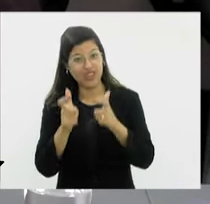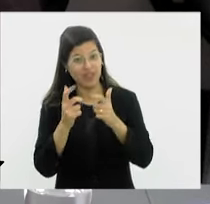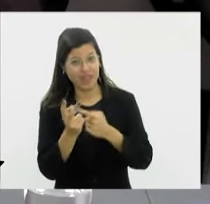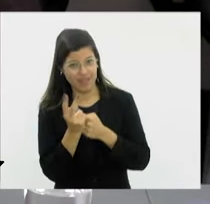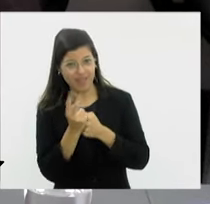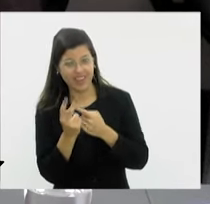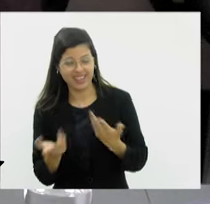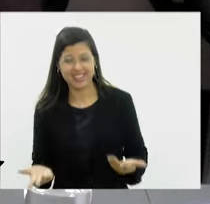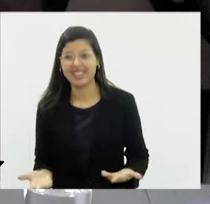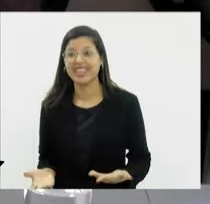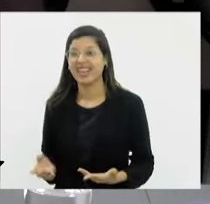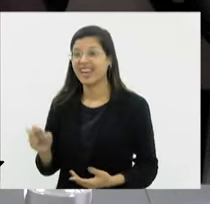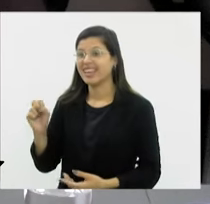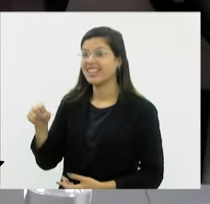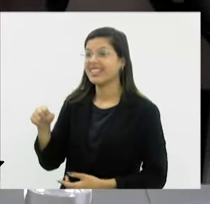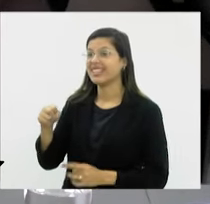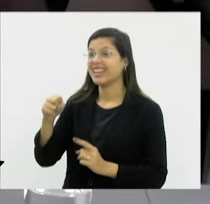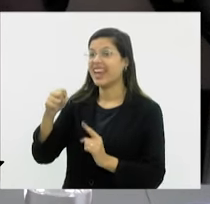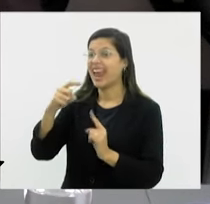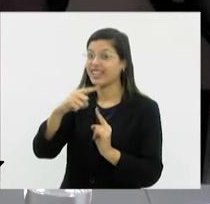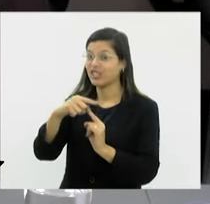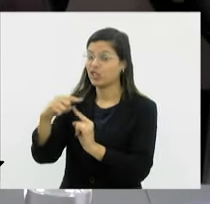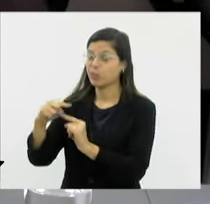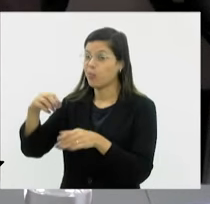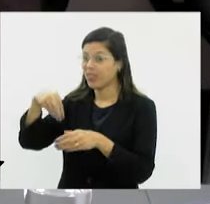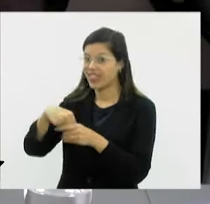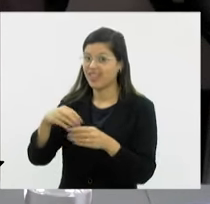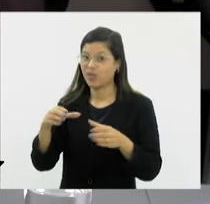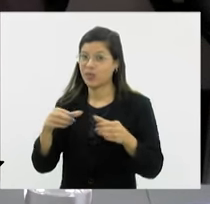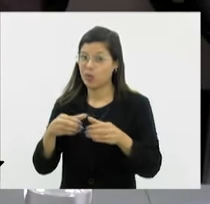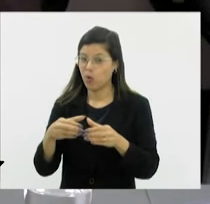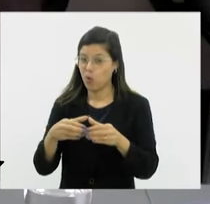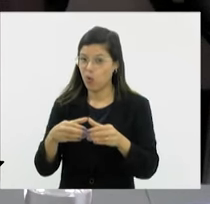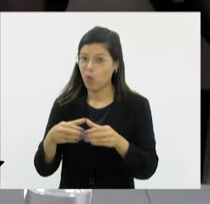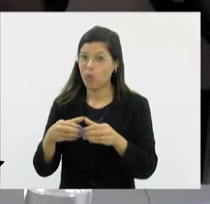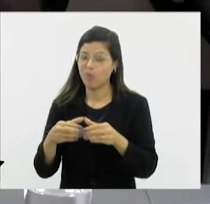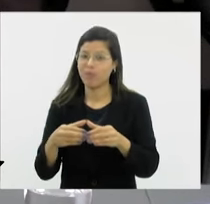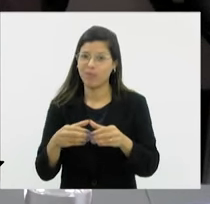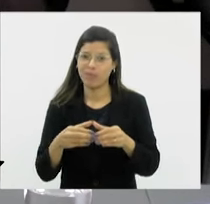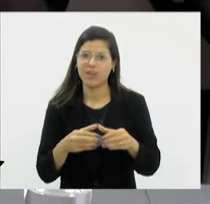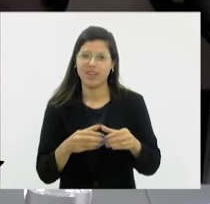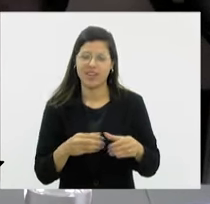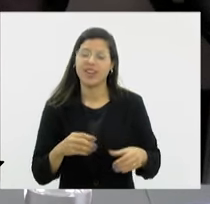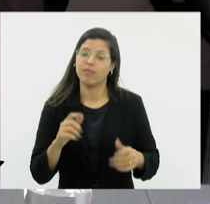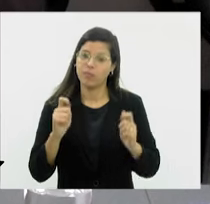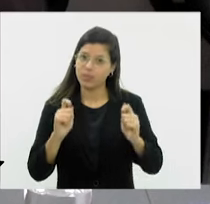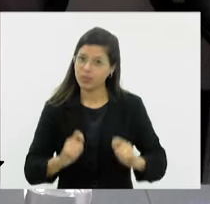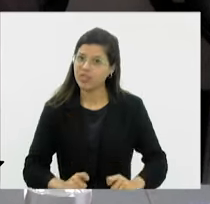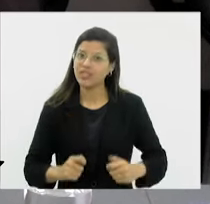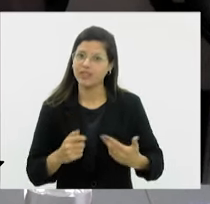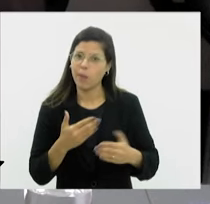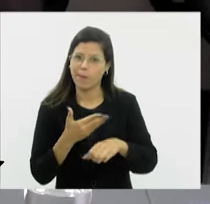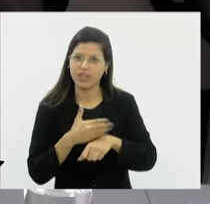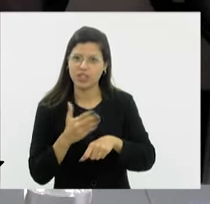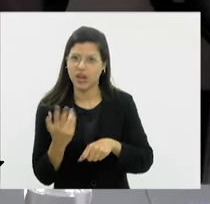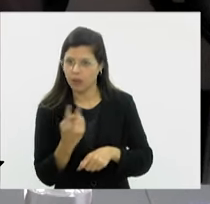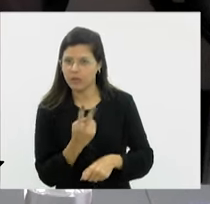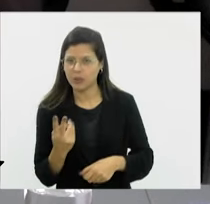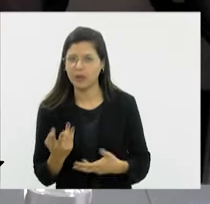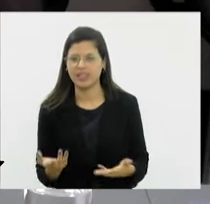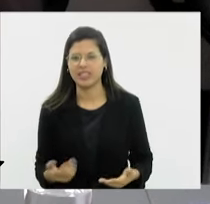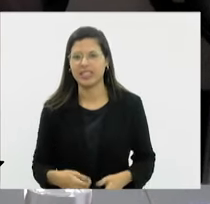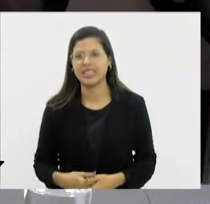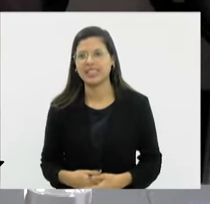clubes. São modalidades que são praticadas em clube. Dentro daquele ambiente é possível praticar as duas modalidades. Esses clubes. Mas